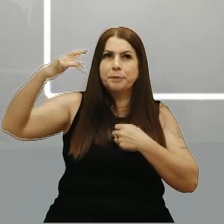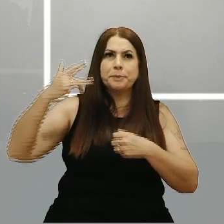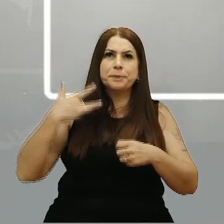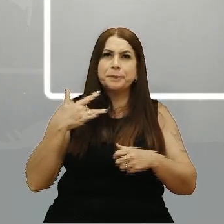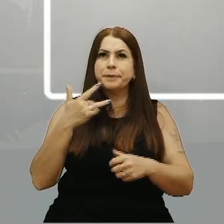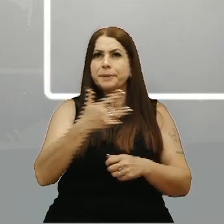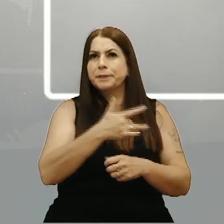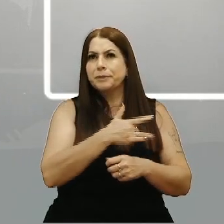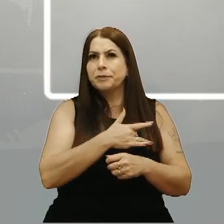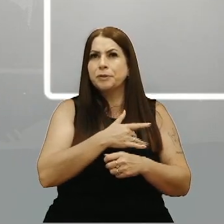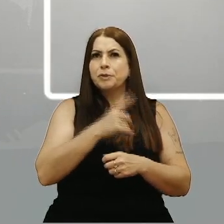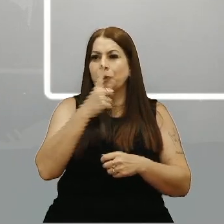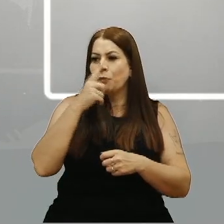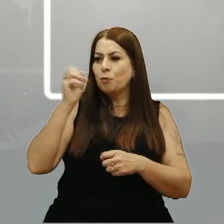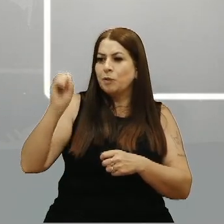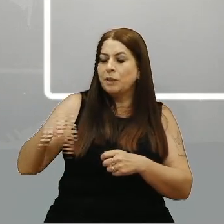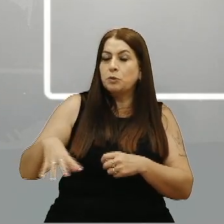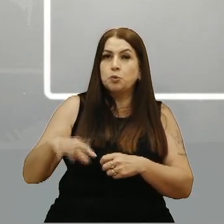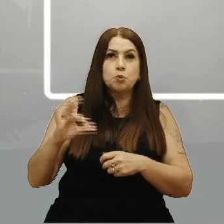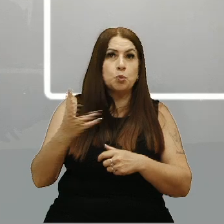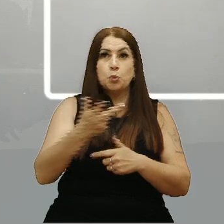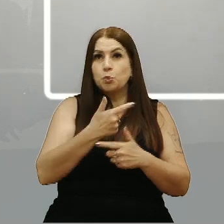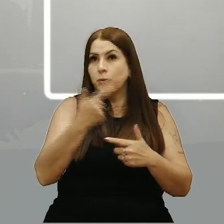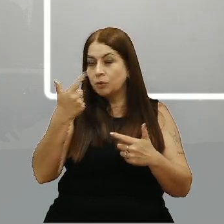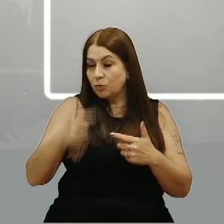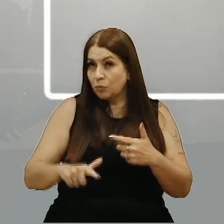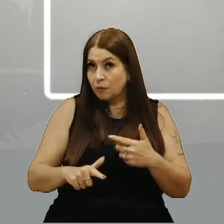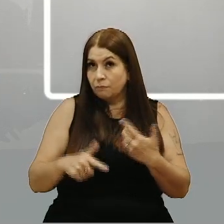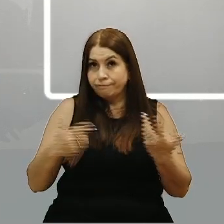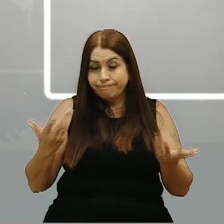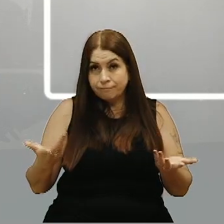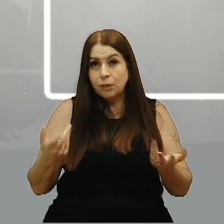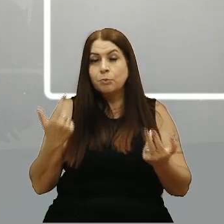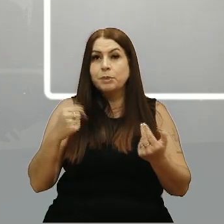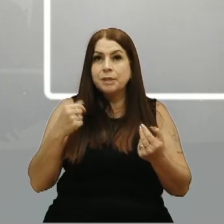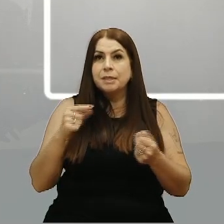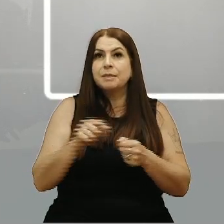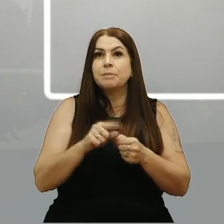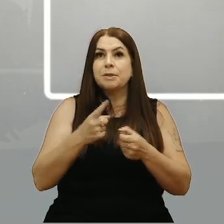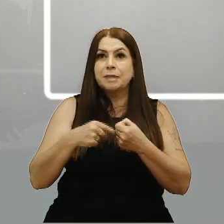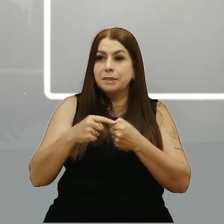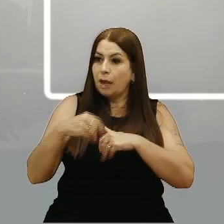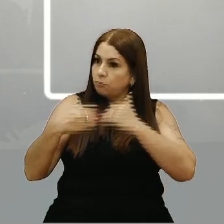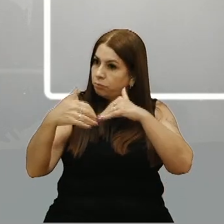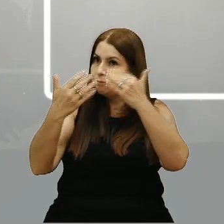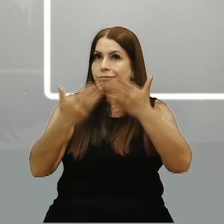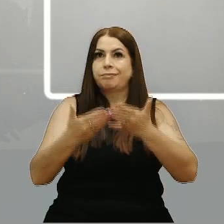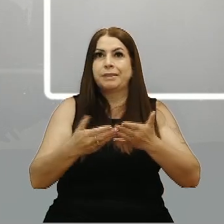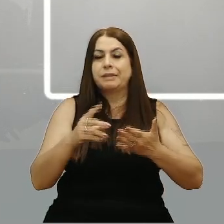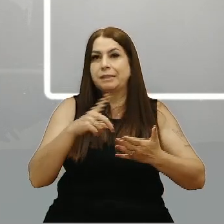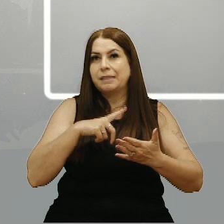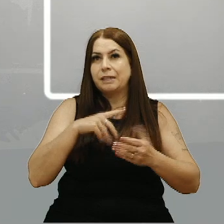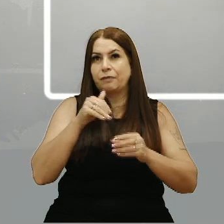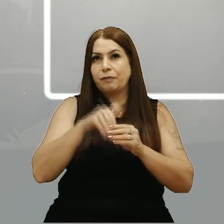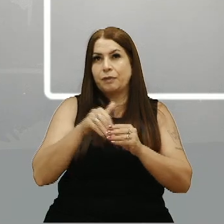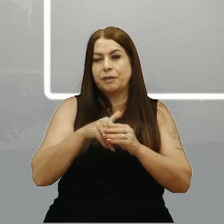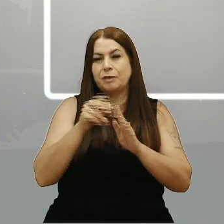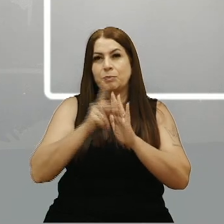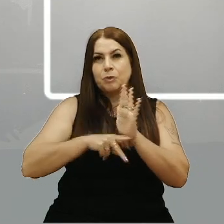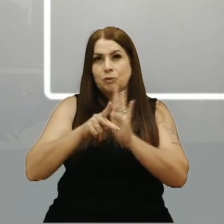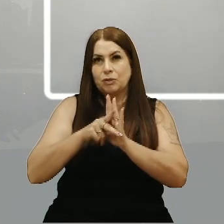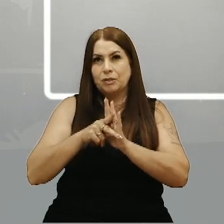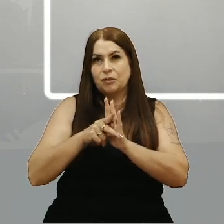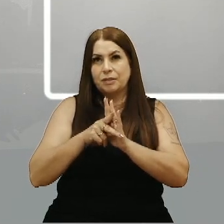saúde, o lixo, tudo aquilo de novo. Então, nós precisamos que a cidade ande, que nós temos que votar projeto